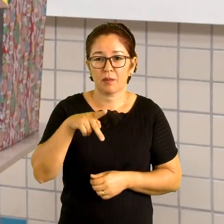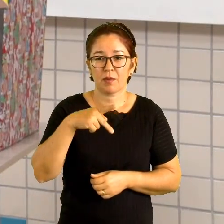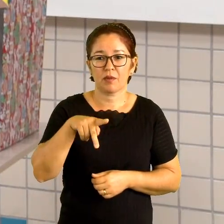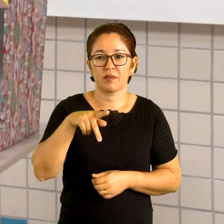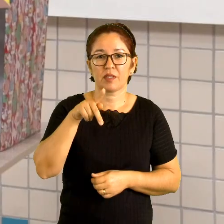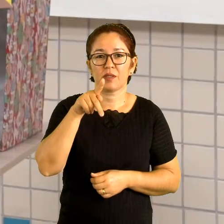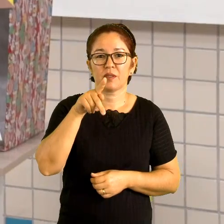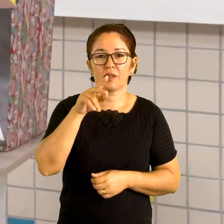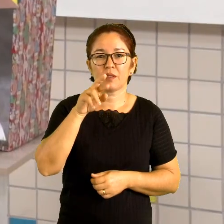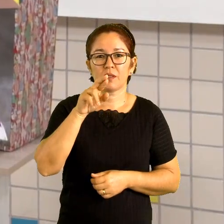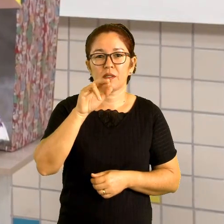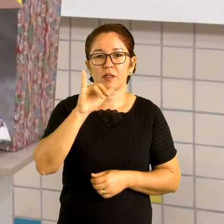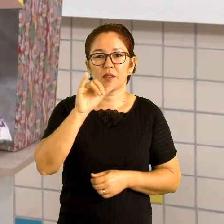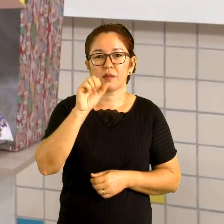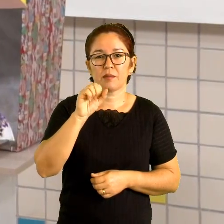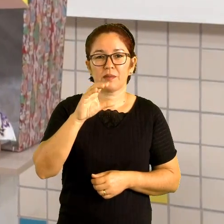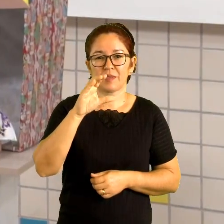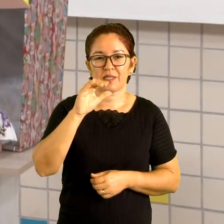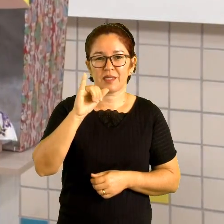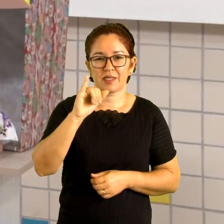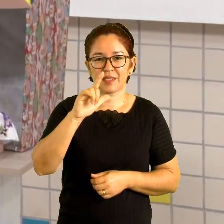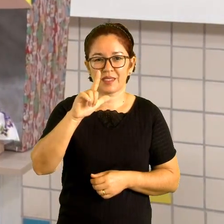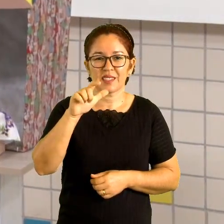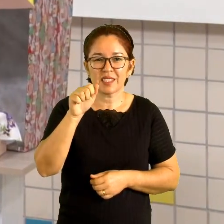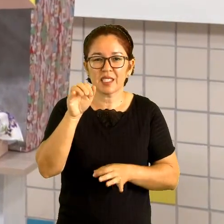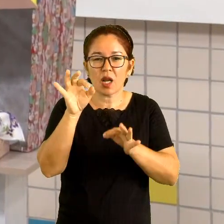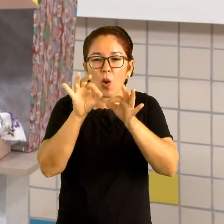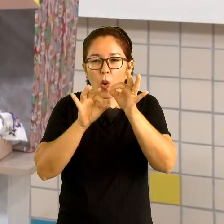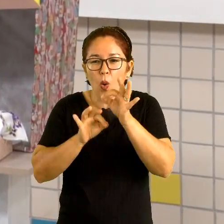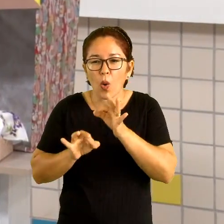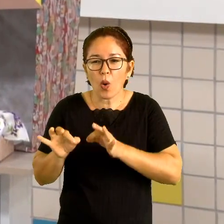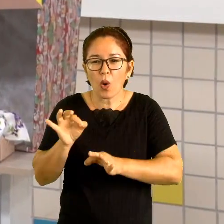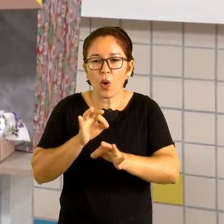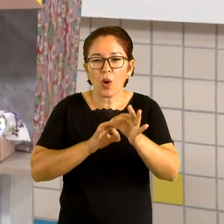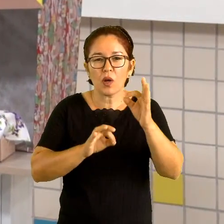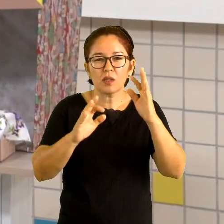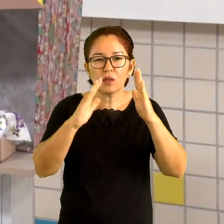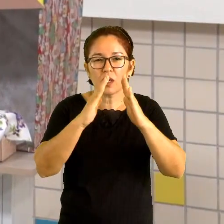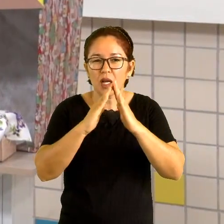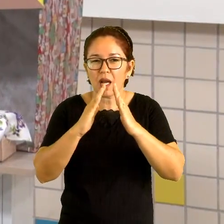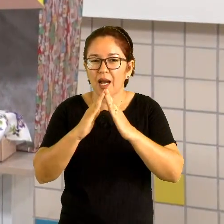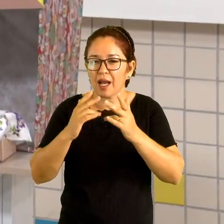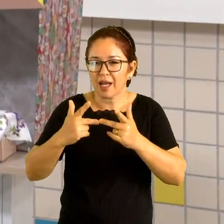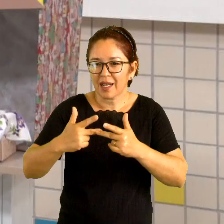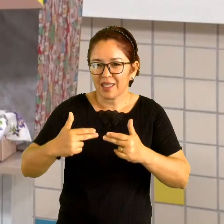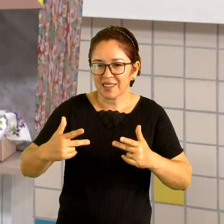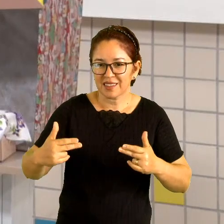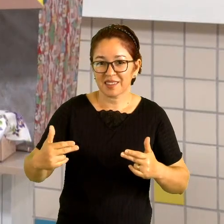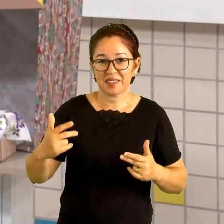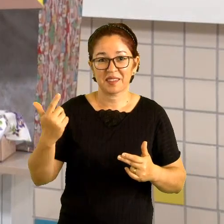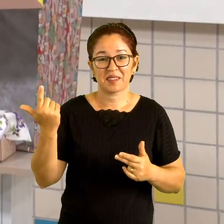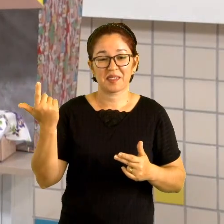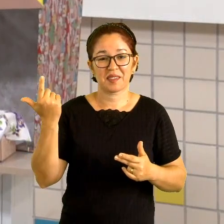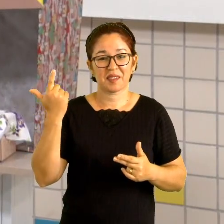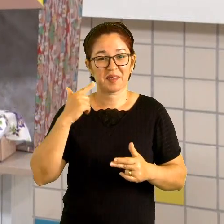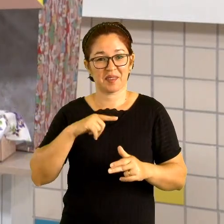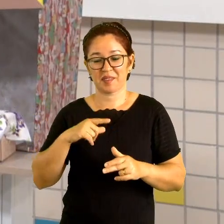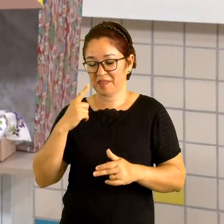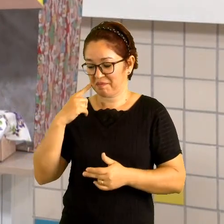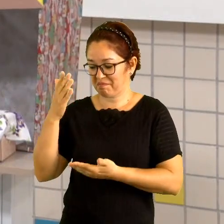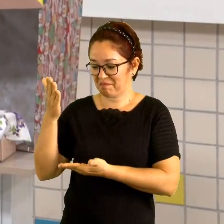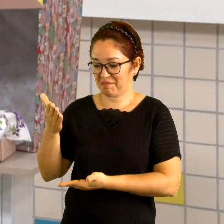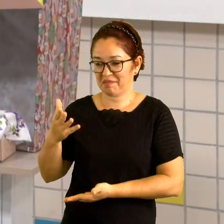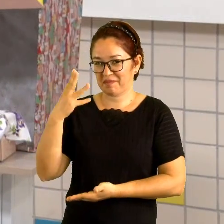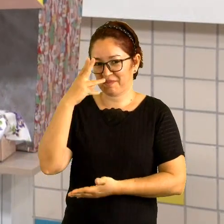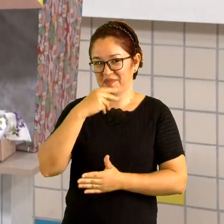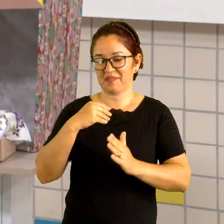ela que me ajudou com o cenário, eu não sou artista. Ela fez todo o cenário para que essa aula terminasse gostosa assim, com a Casa